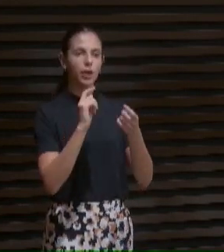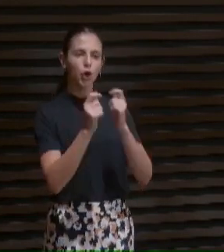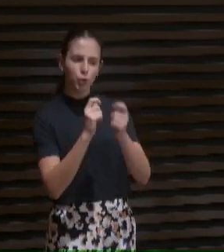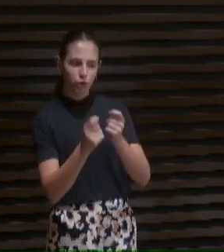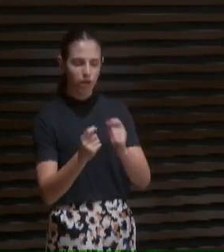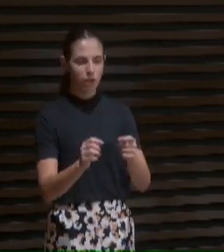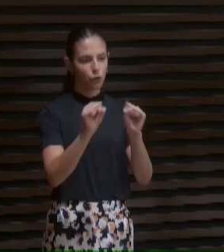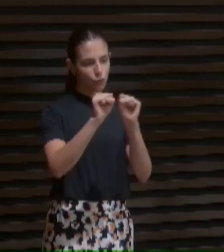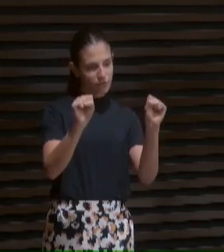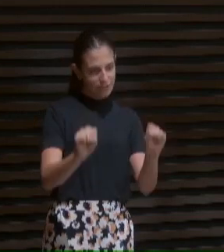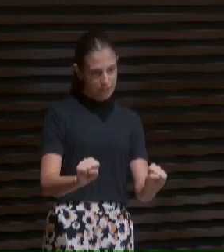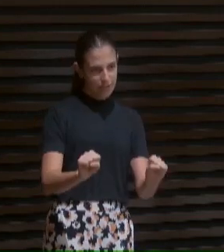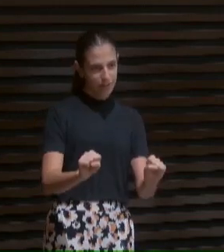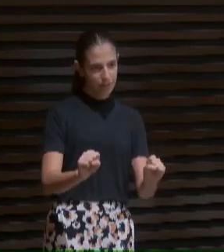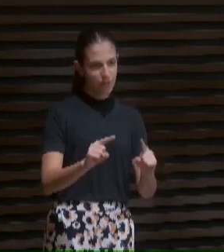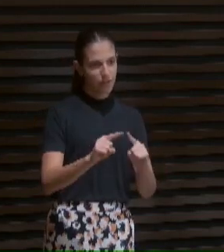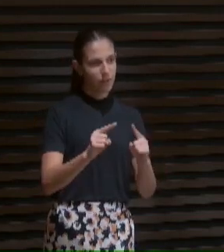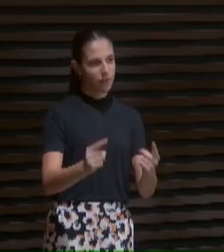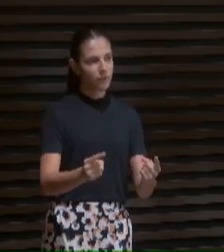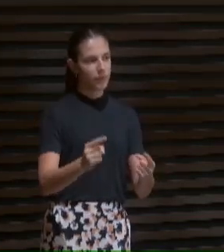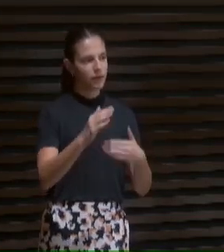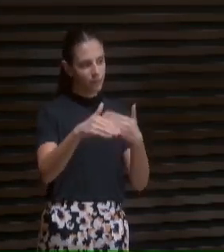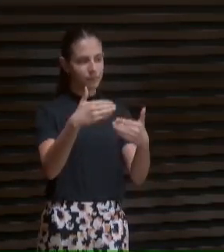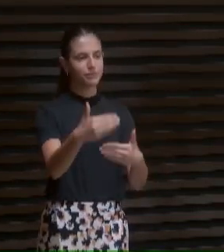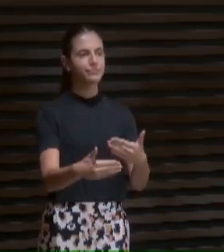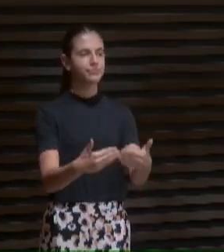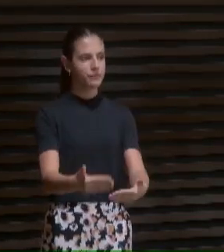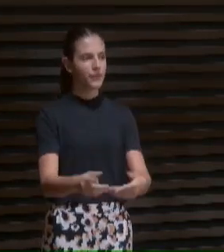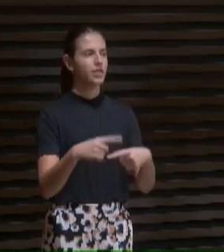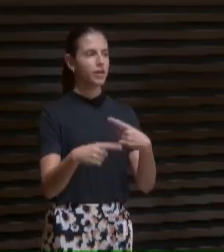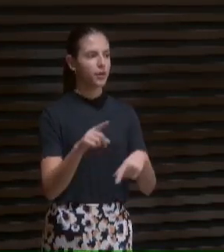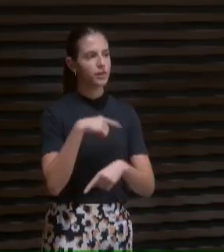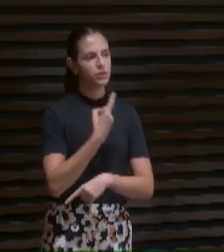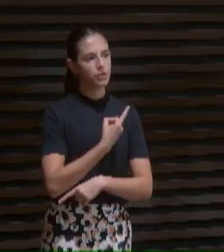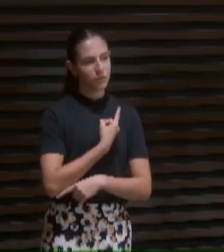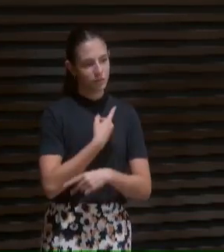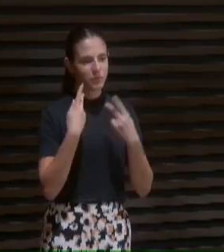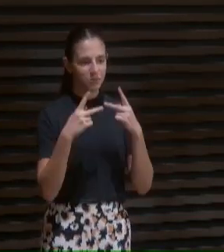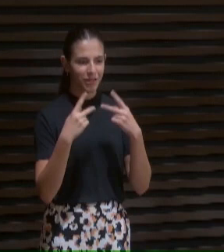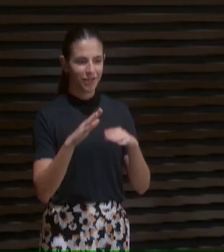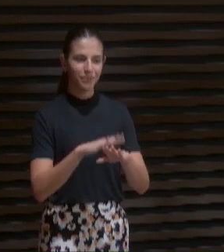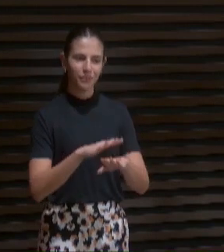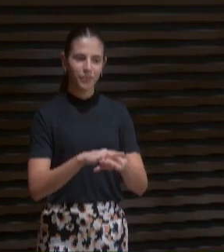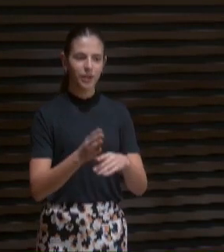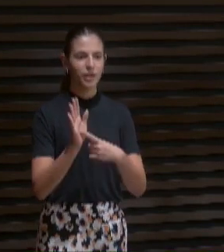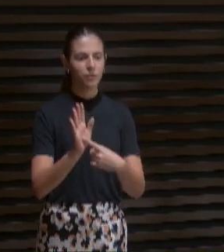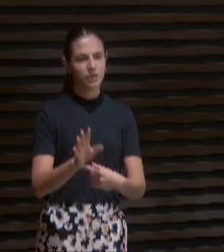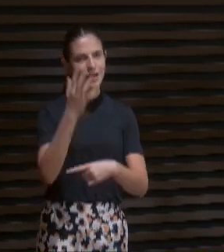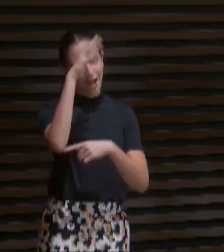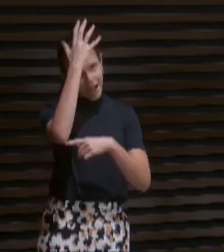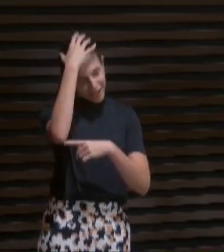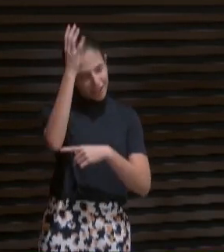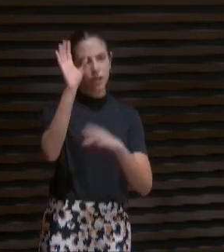mas ela vai passando de pontos em pontos. Depois a gente vai voltar isso aqui para mostrar a rainha dos céus no povo